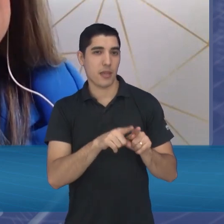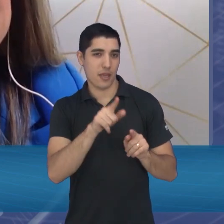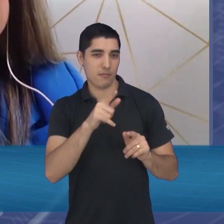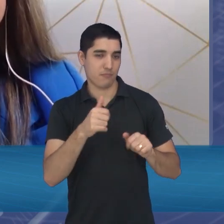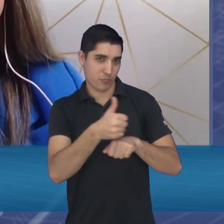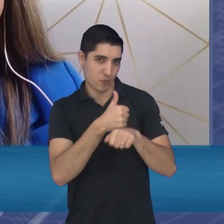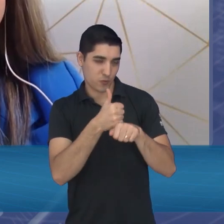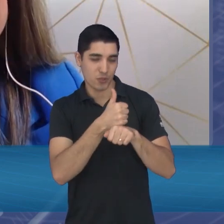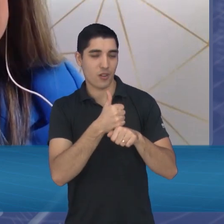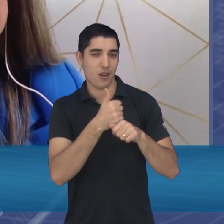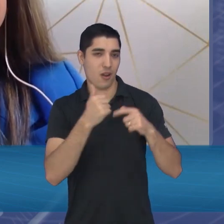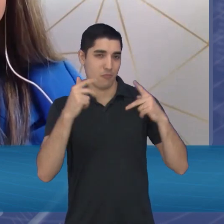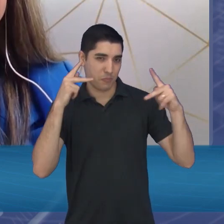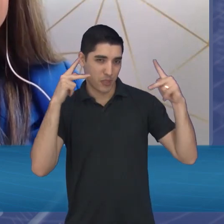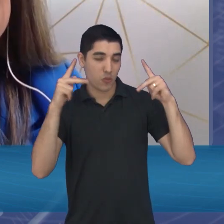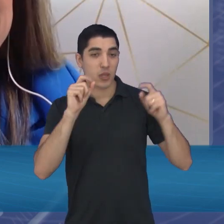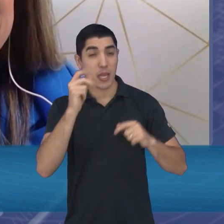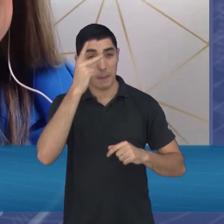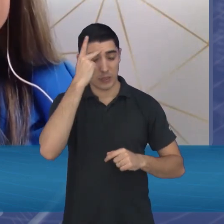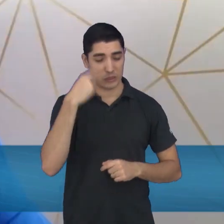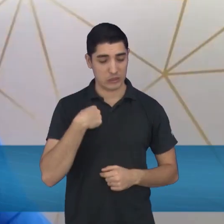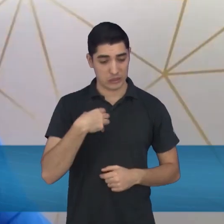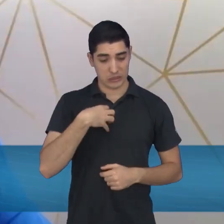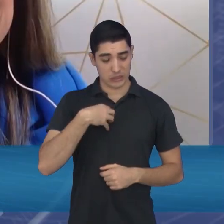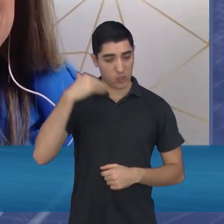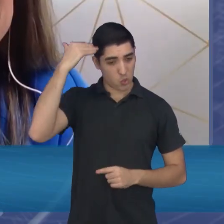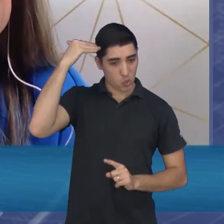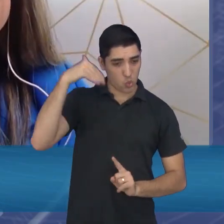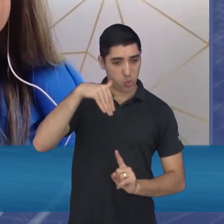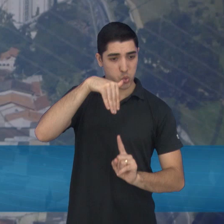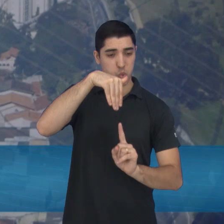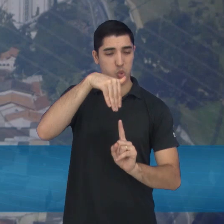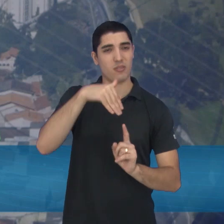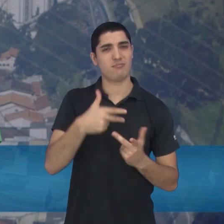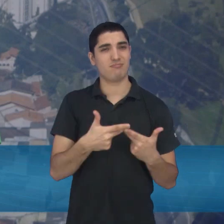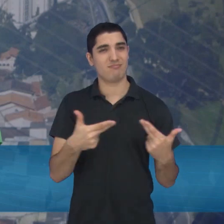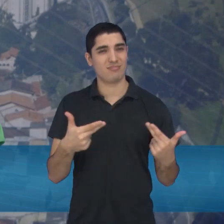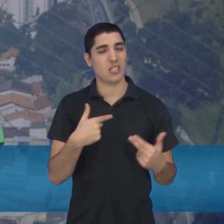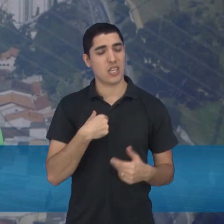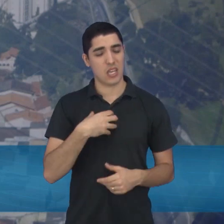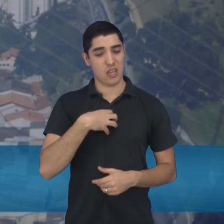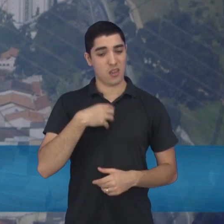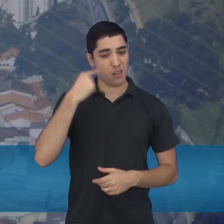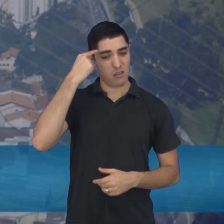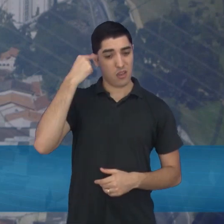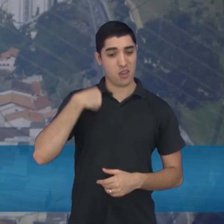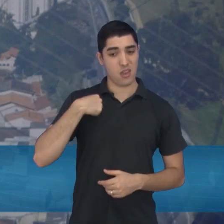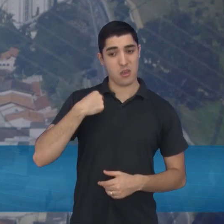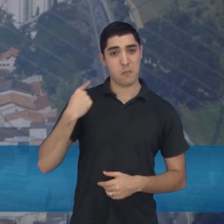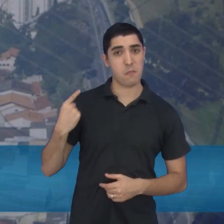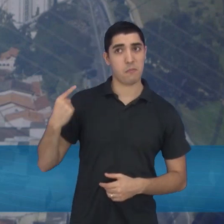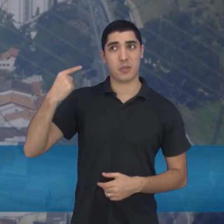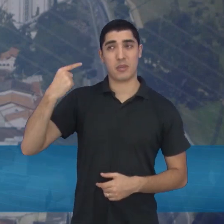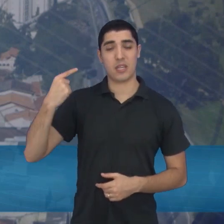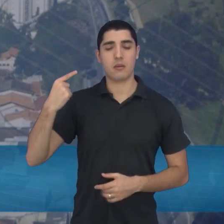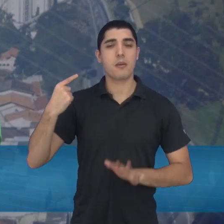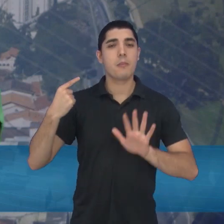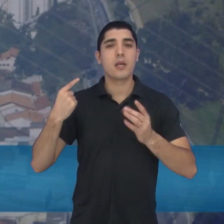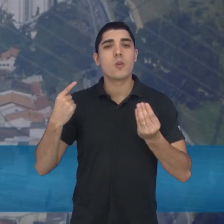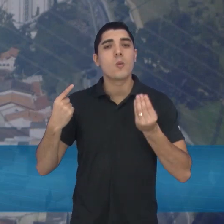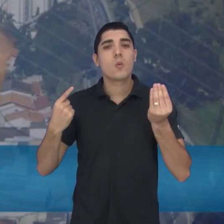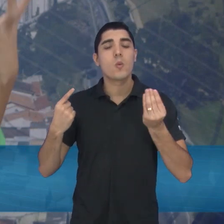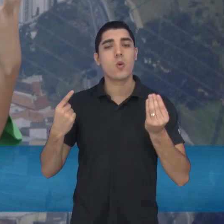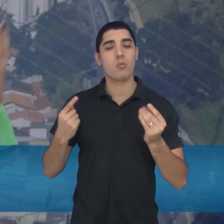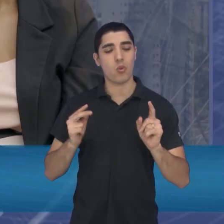isso em consultório, né, dessa culpa, muitas vezes, das mães, né, de se colocar em primeiro lugar. Mas como cuidar, então, de